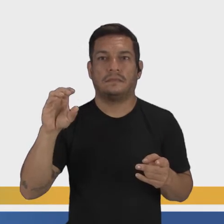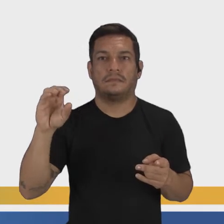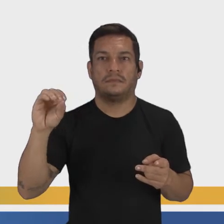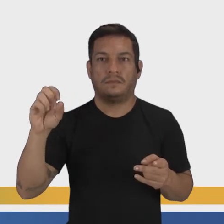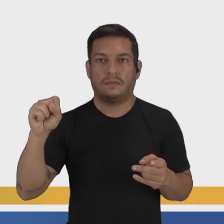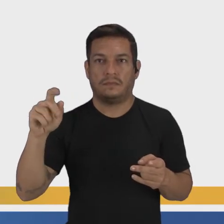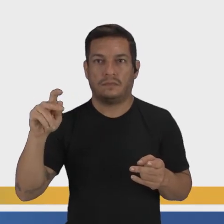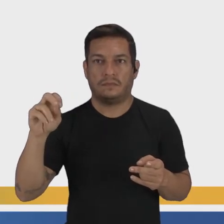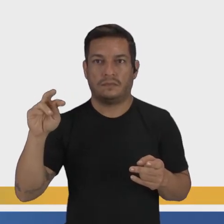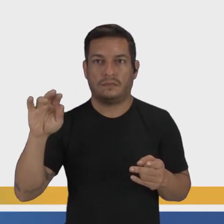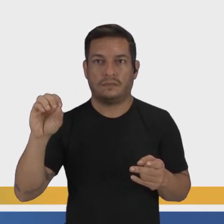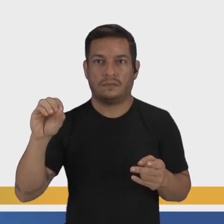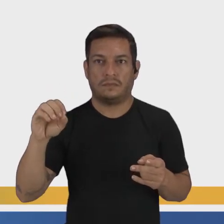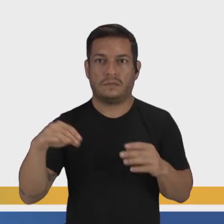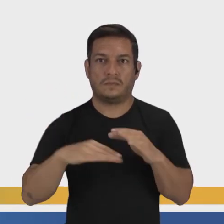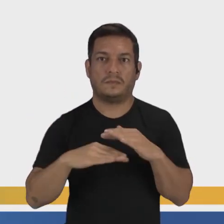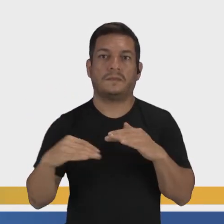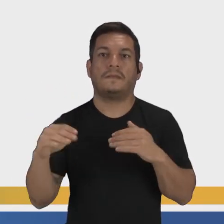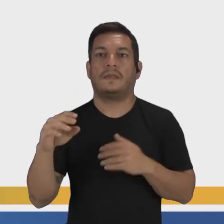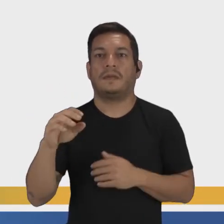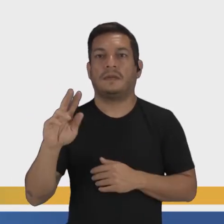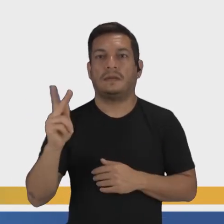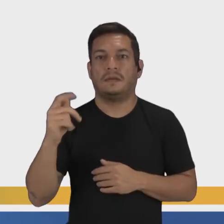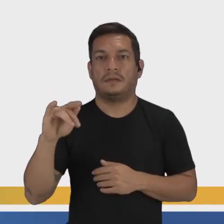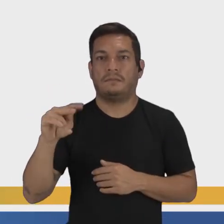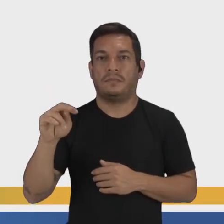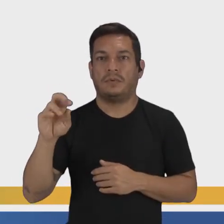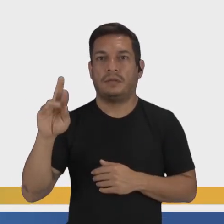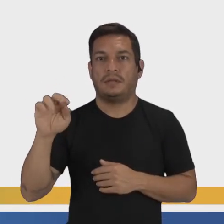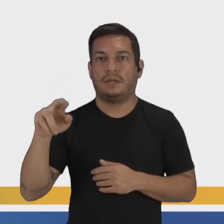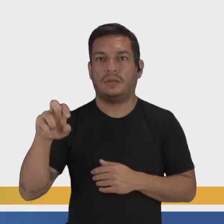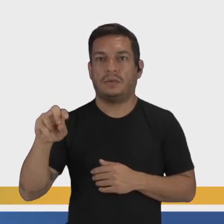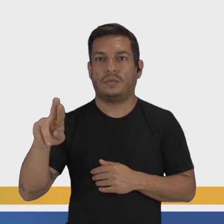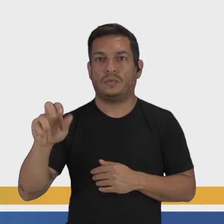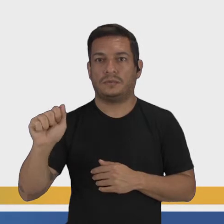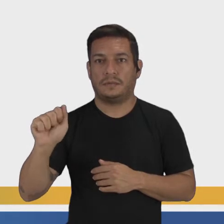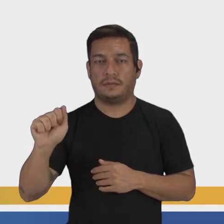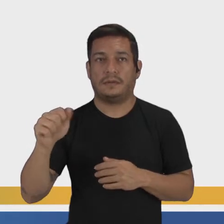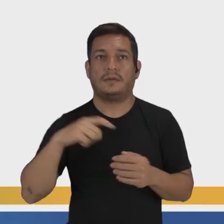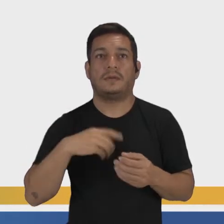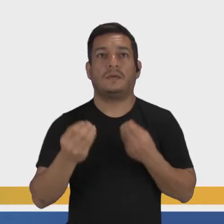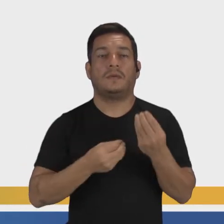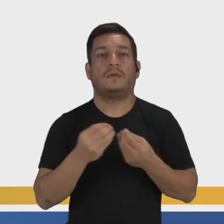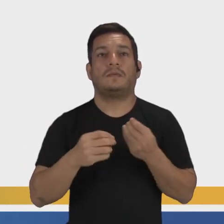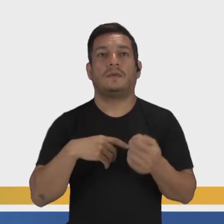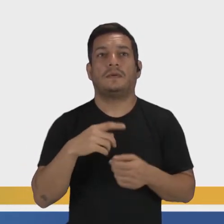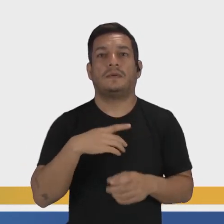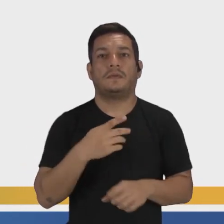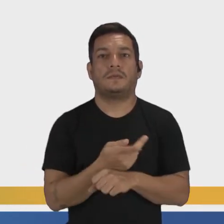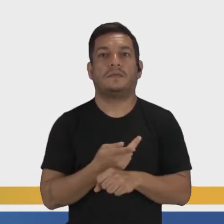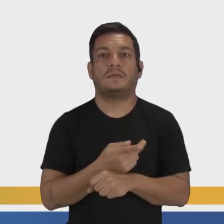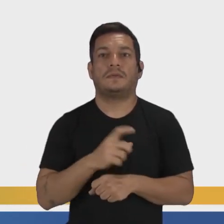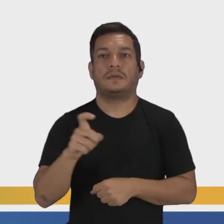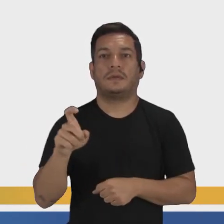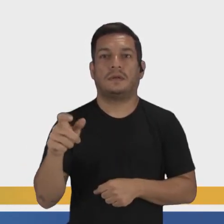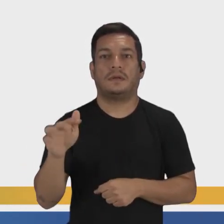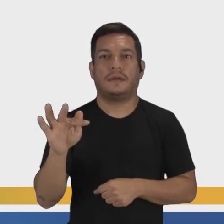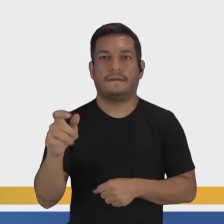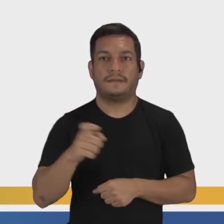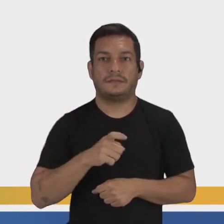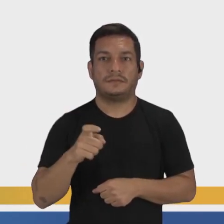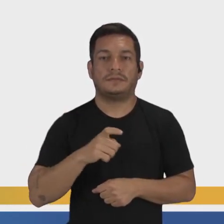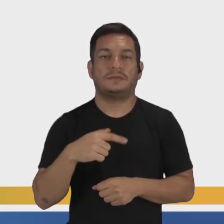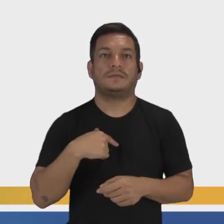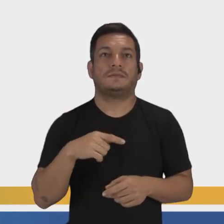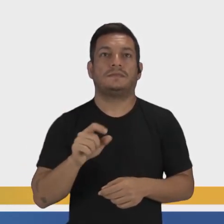sobre a hipotenusa, portanto, Fx sobre F, né? E como eu estou atrás do nosso Fx, então